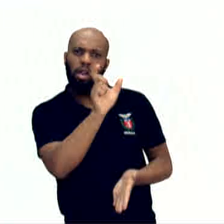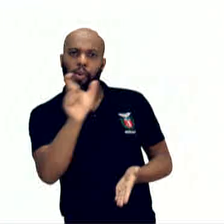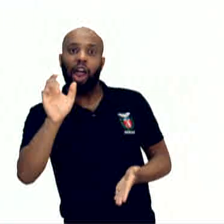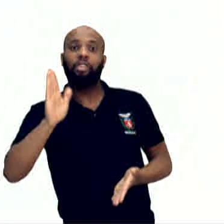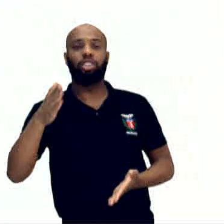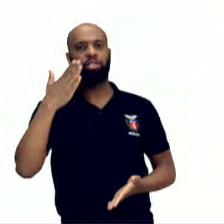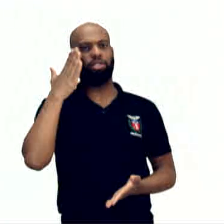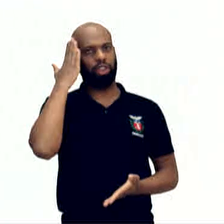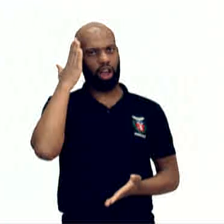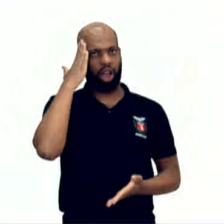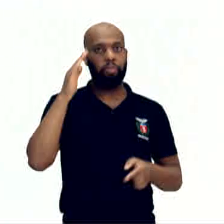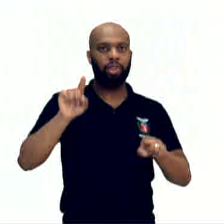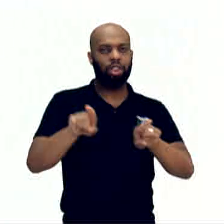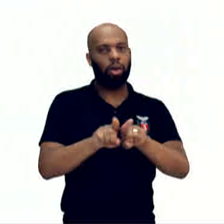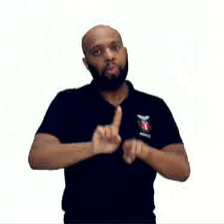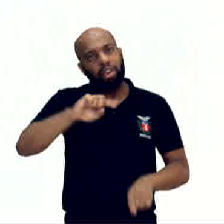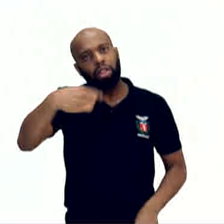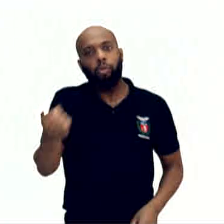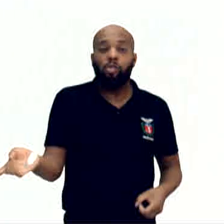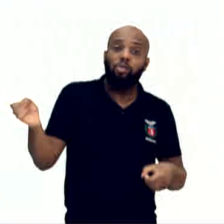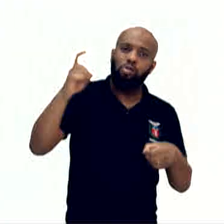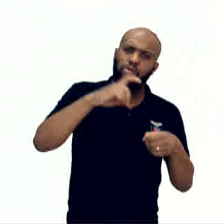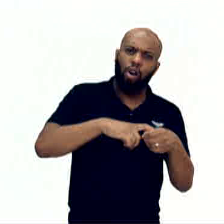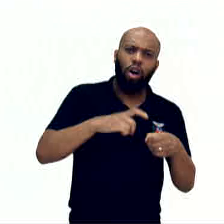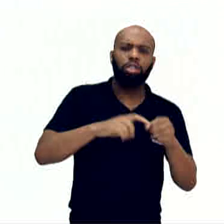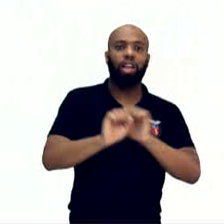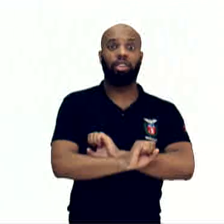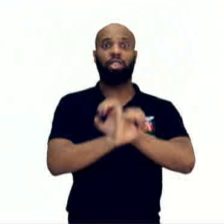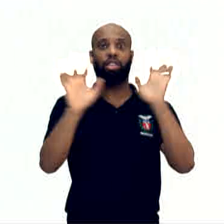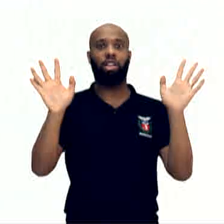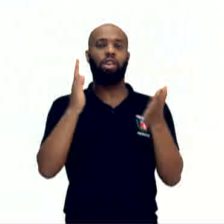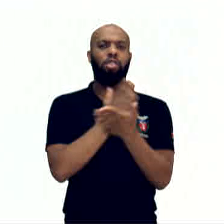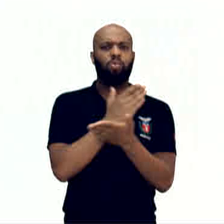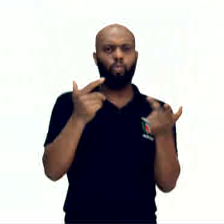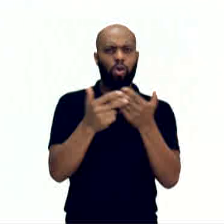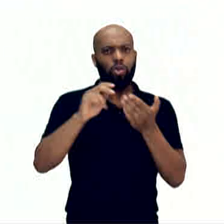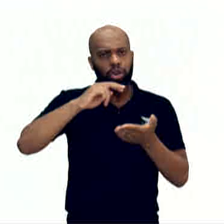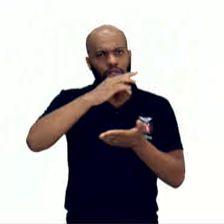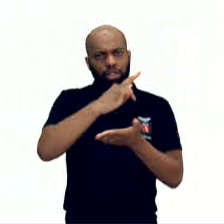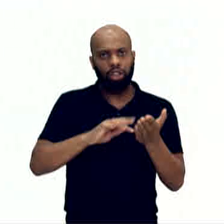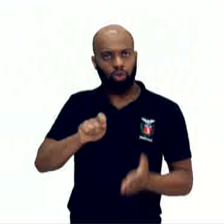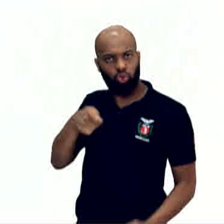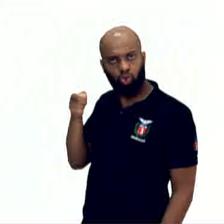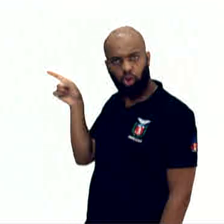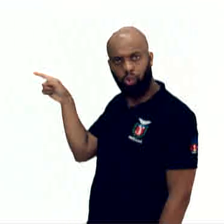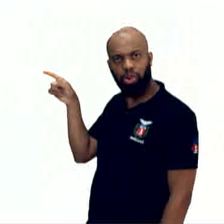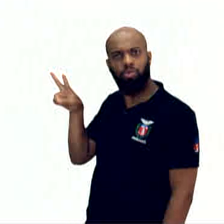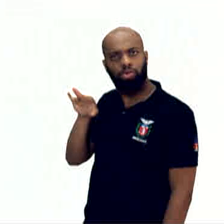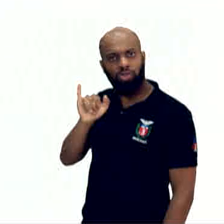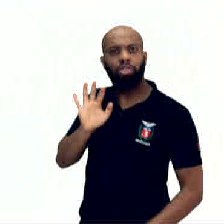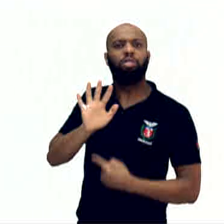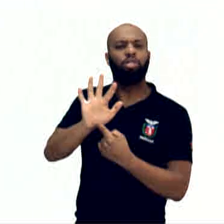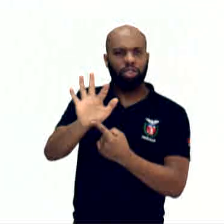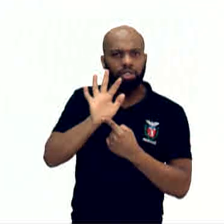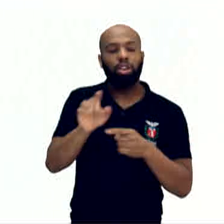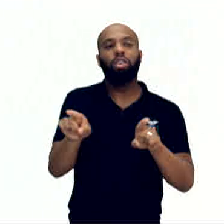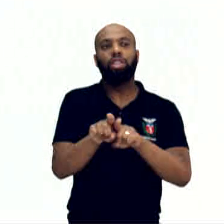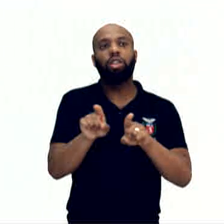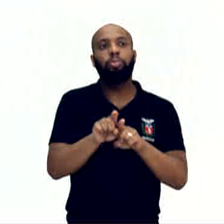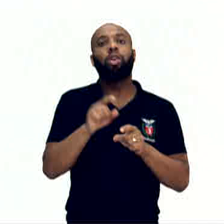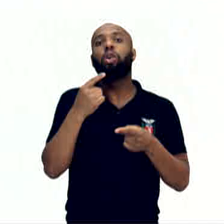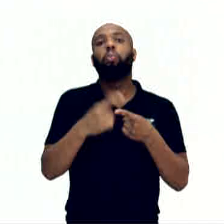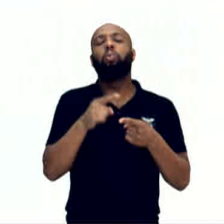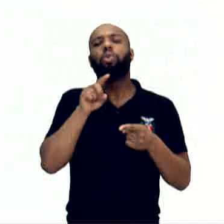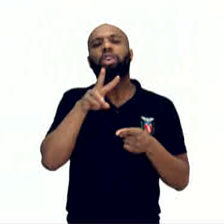conhece um pouquinho, e na sequência nós vamos esclarecer alguns pontos deste fragmento que vai elucidar, vai justamente ser o